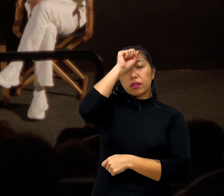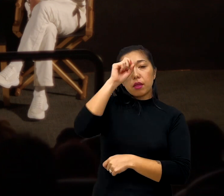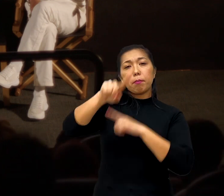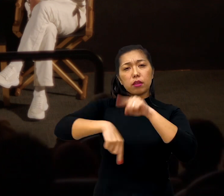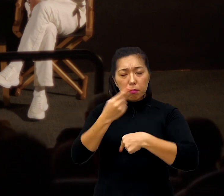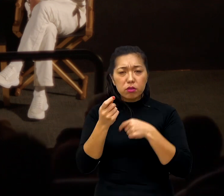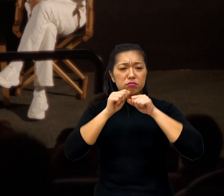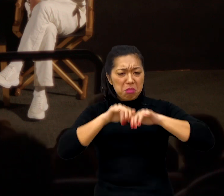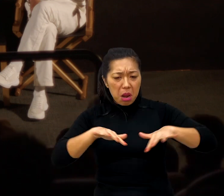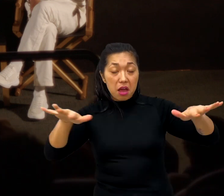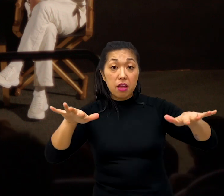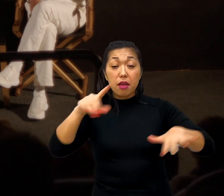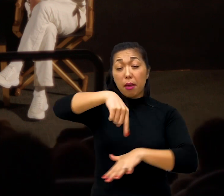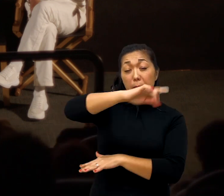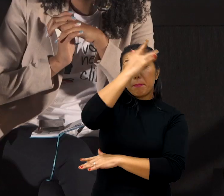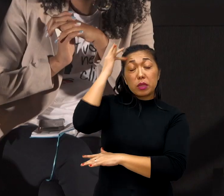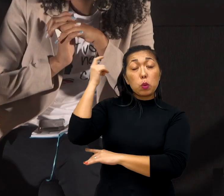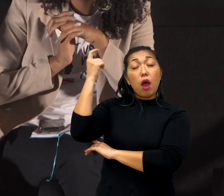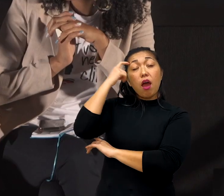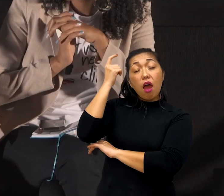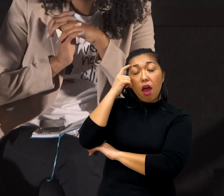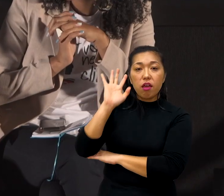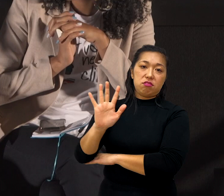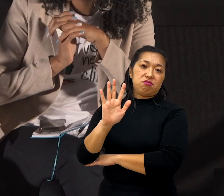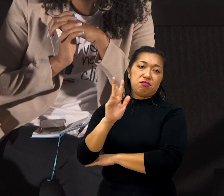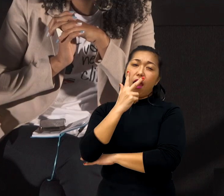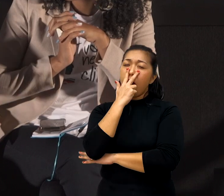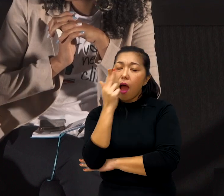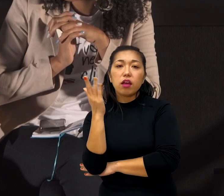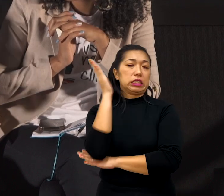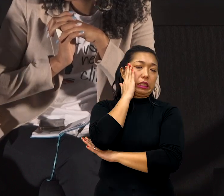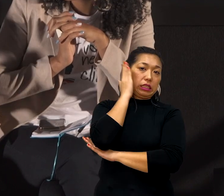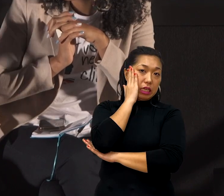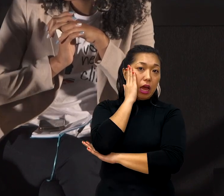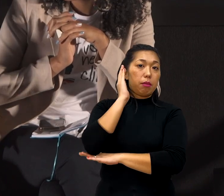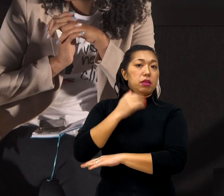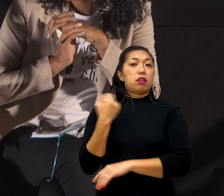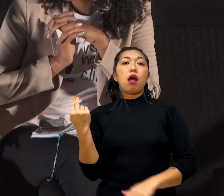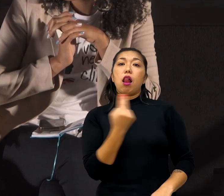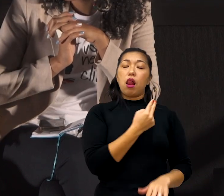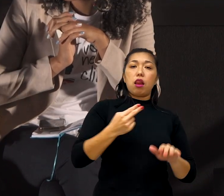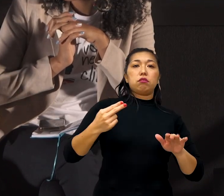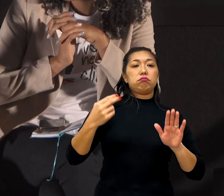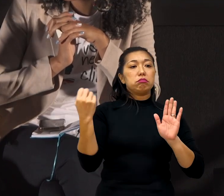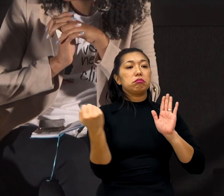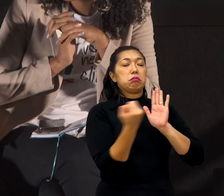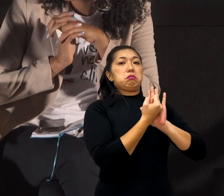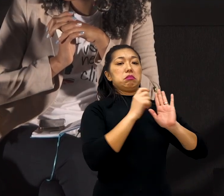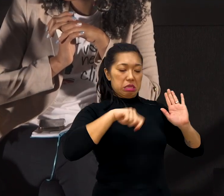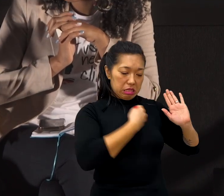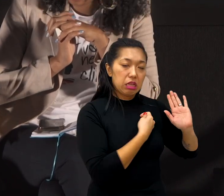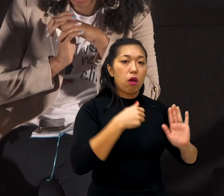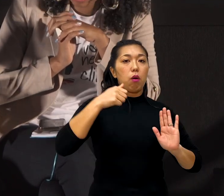aí, que acha que sabe o que é luta ambiental, socioambiental, que está se denominando ambientalista há